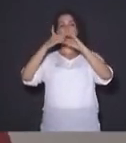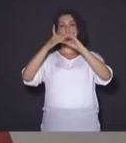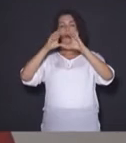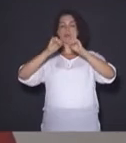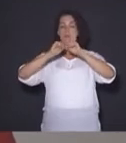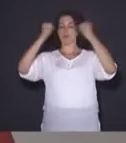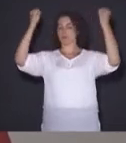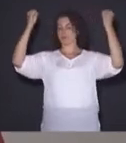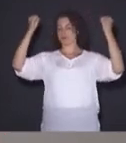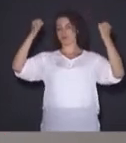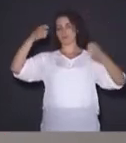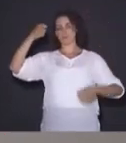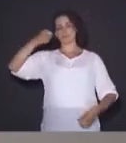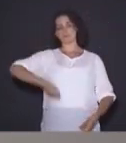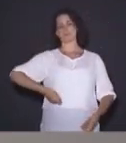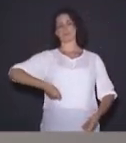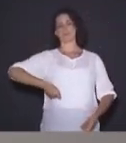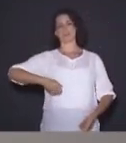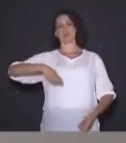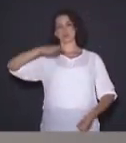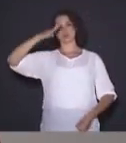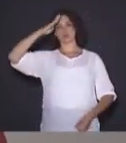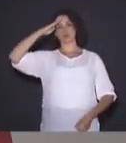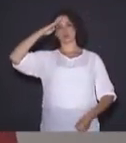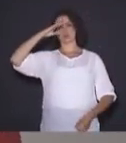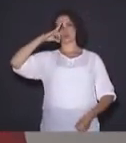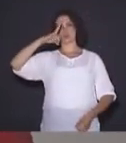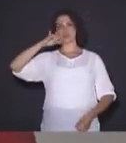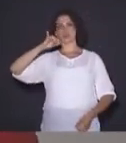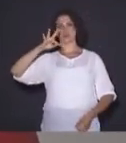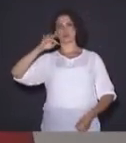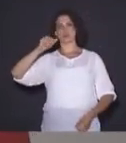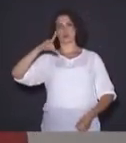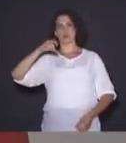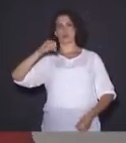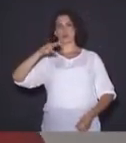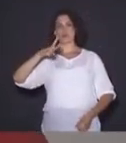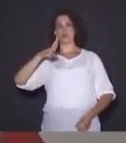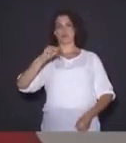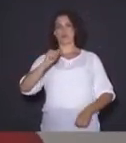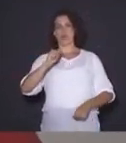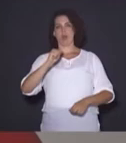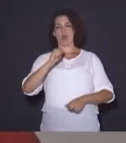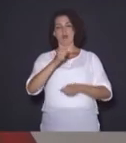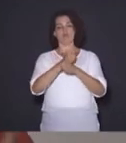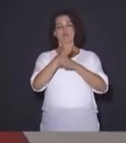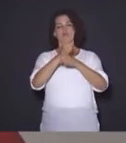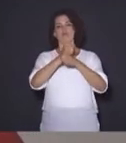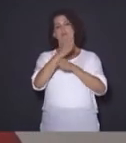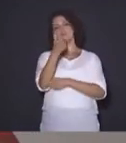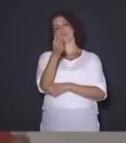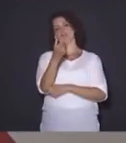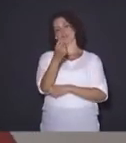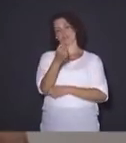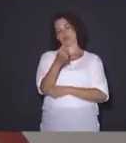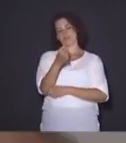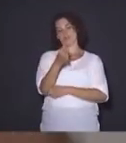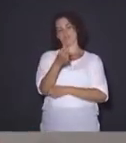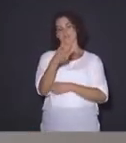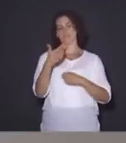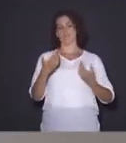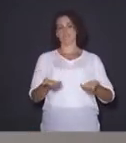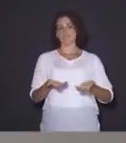ditadura civil e militar por 20 anos então toda vez que o povo começou a a